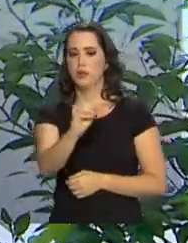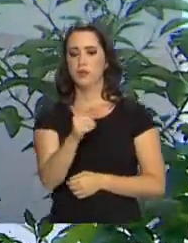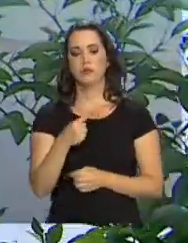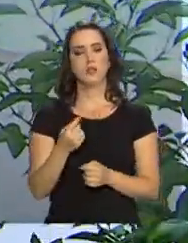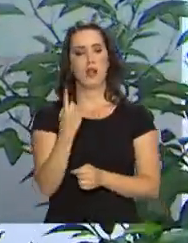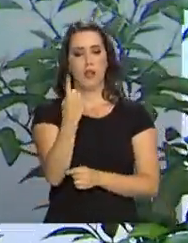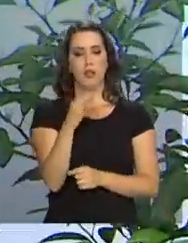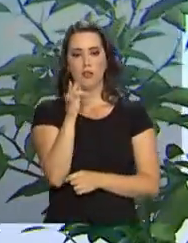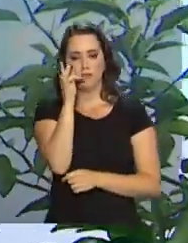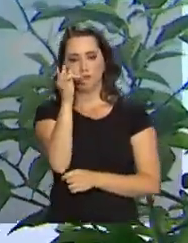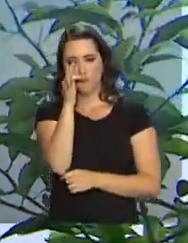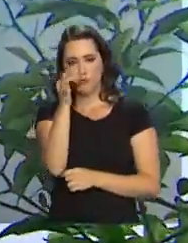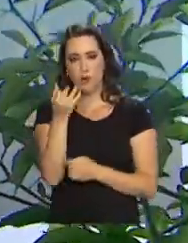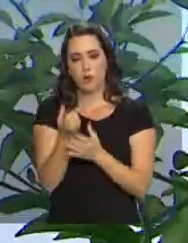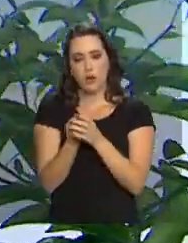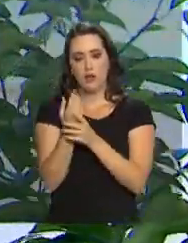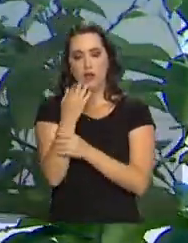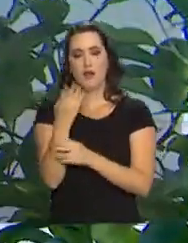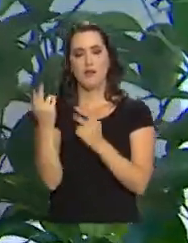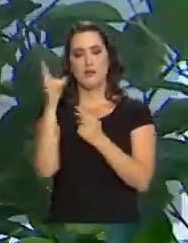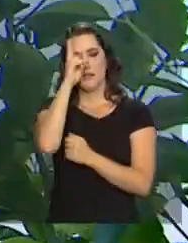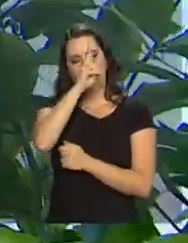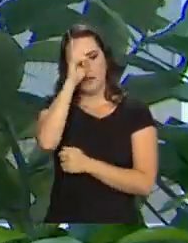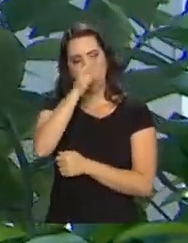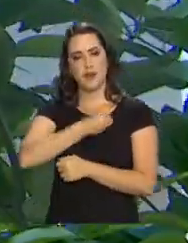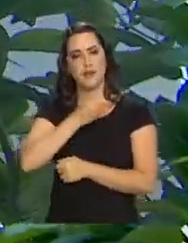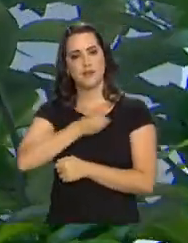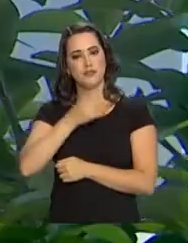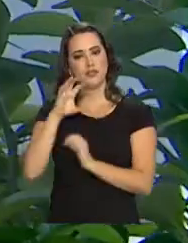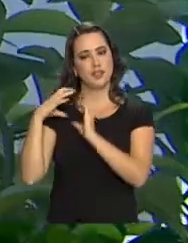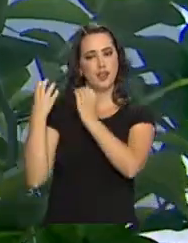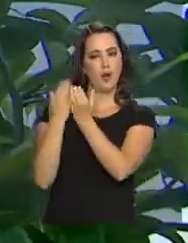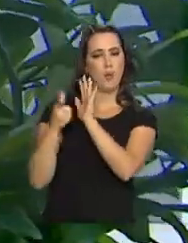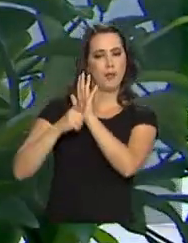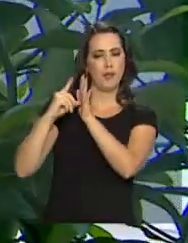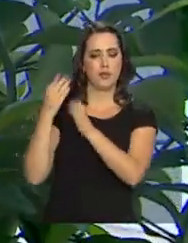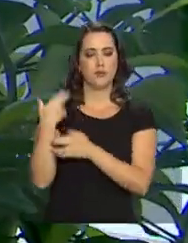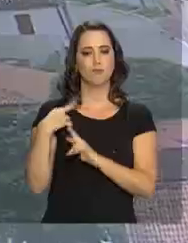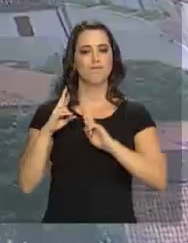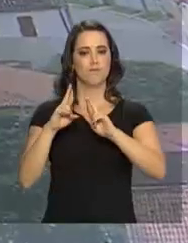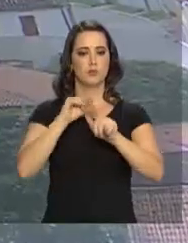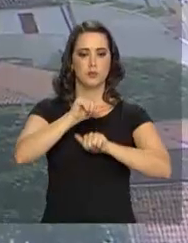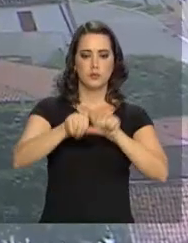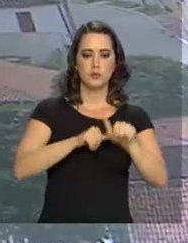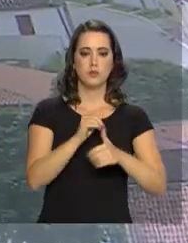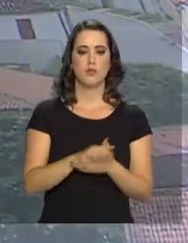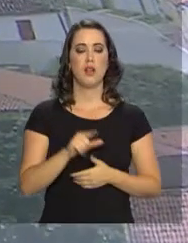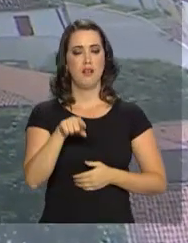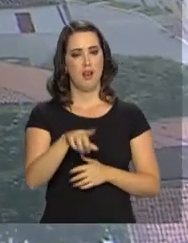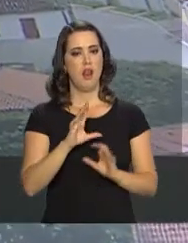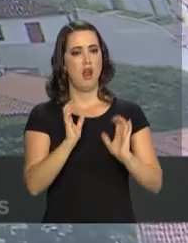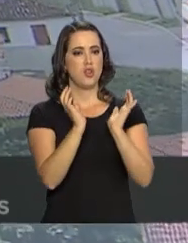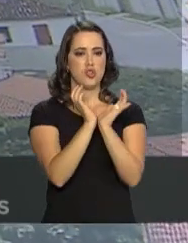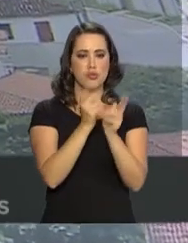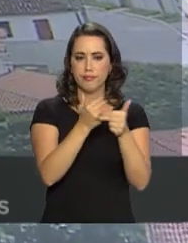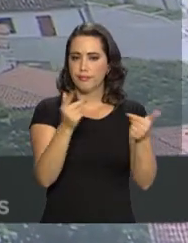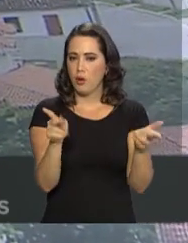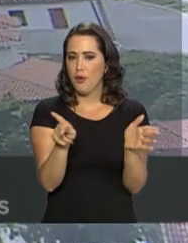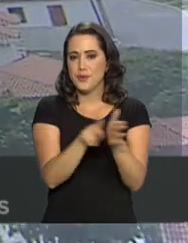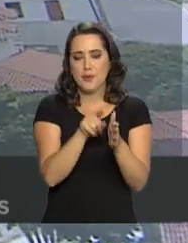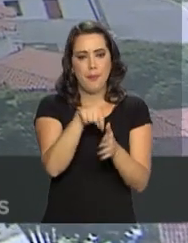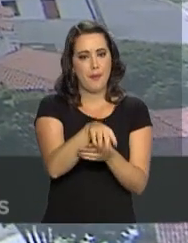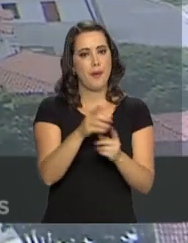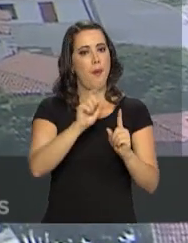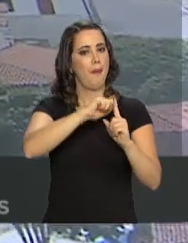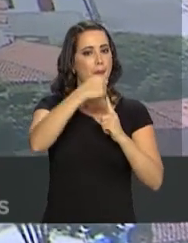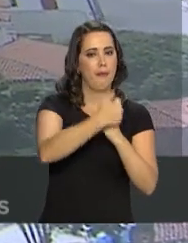nasce lembra um pouquinho do que era a vida em Bento e renova a esperança. A gente colhia alface, colhia ermeirão, colhia beterraba,